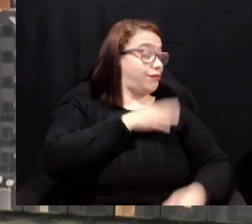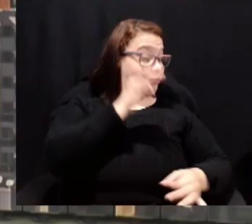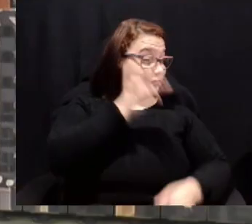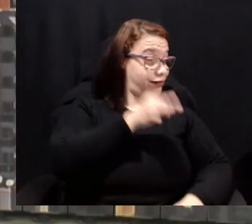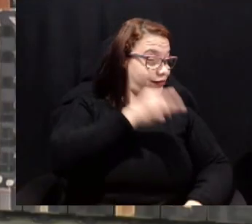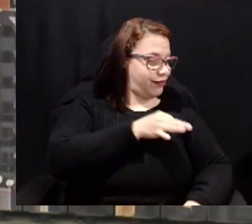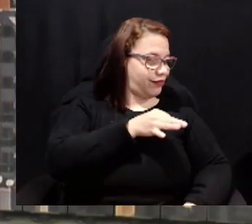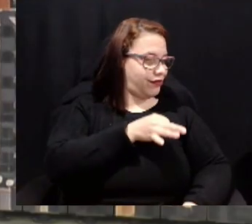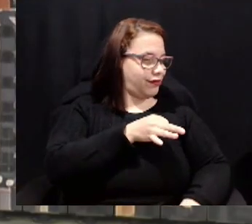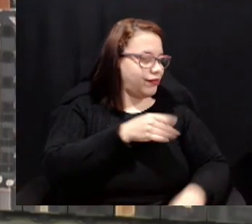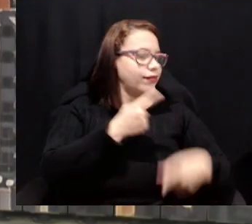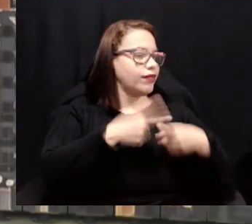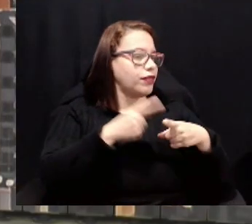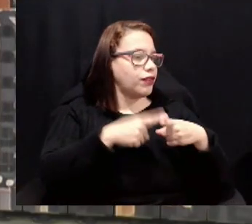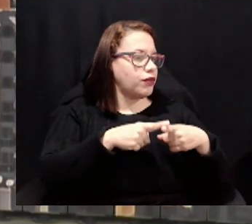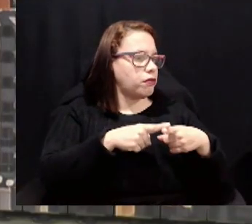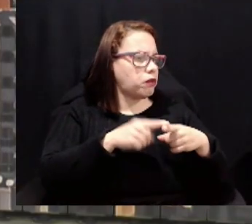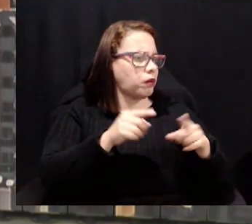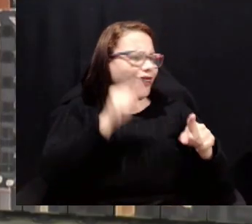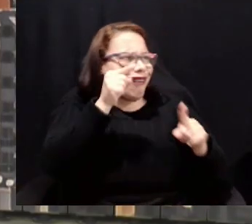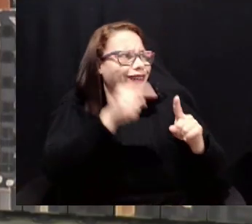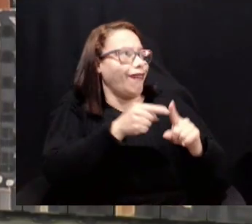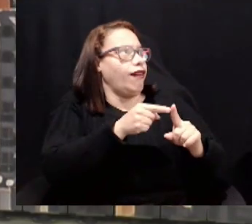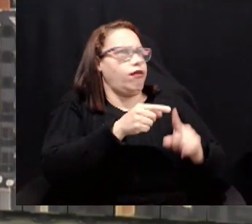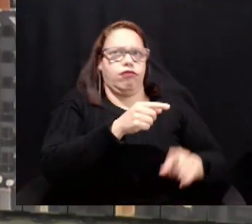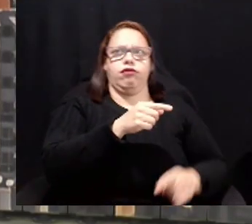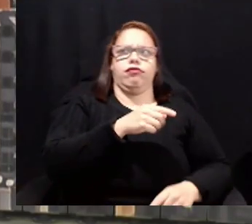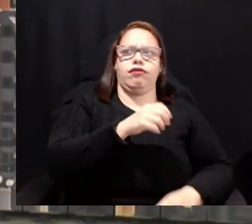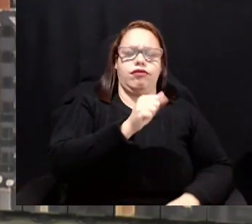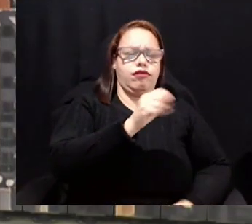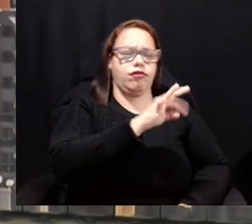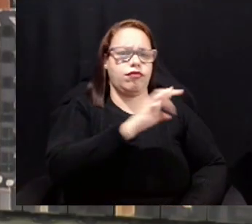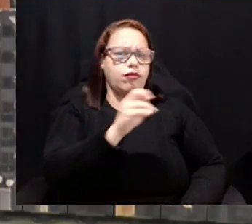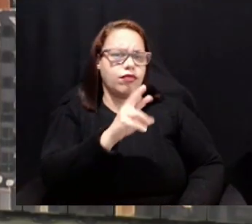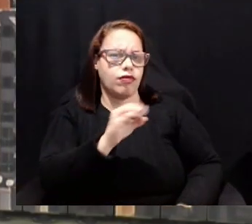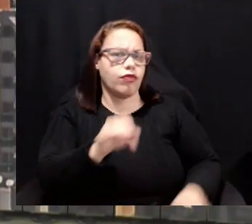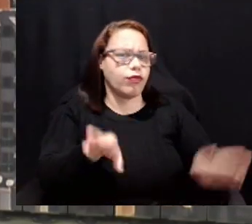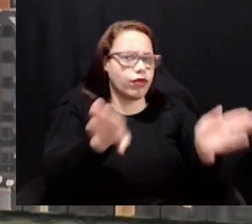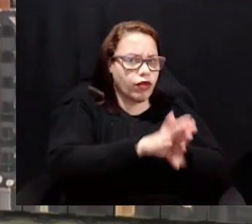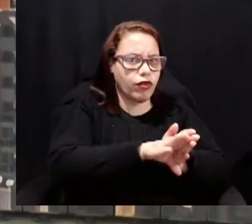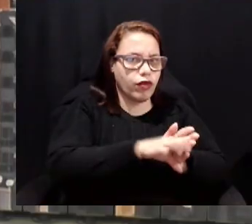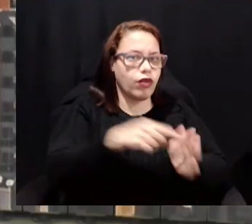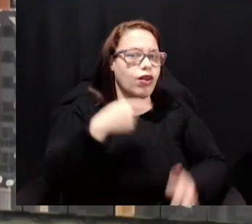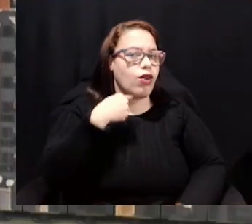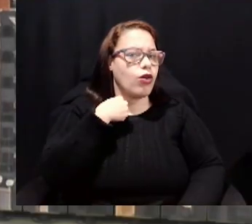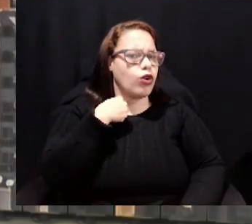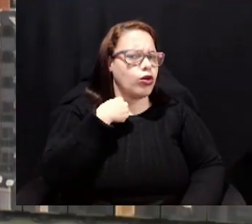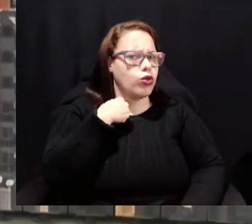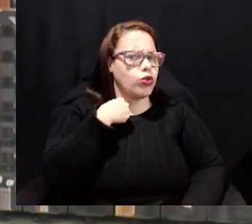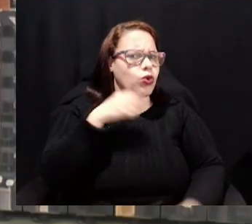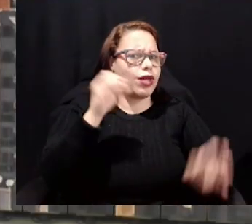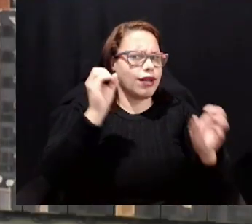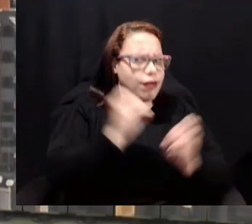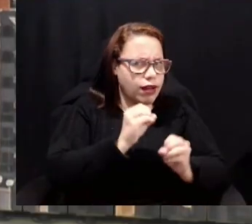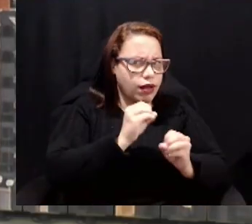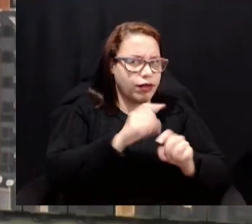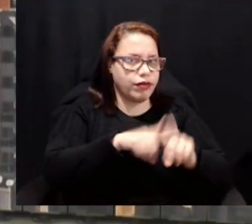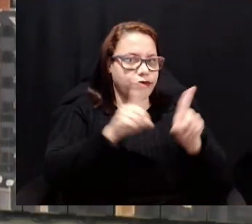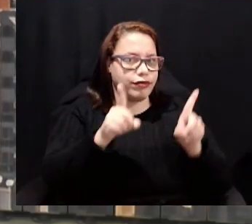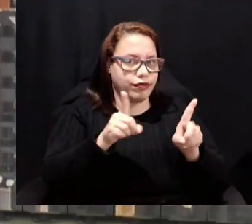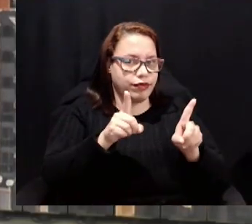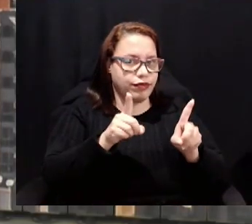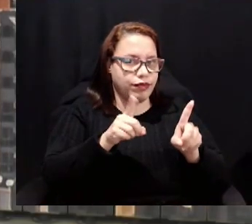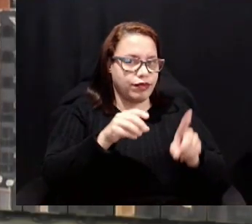isso funcionando efetivamente, porque parece uma meta ousada, né? Aterro zero, como é que a gente vai chegar em lixo zero? Parece muito